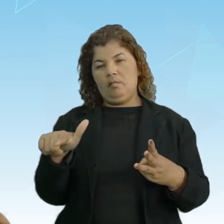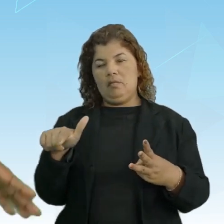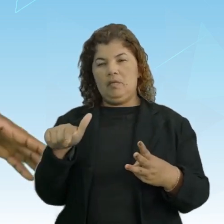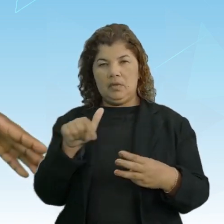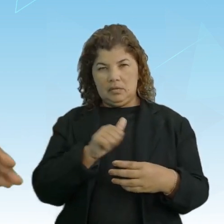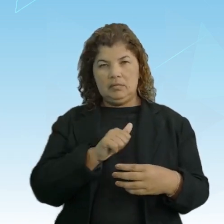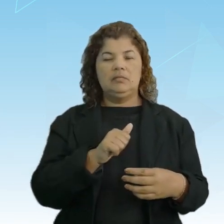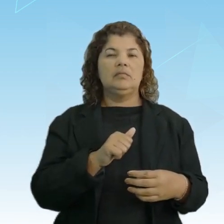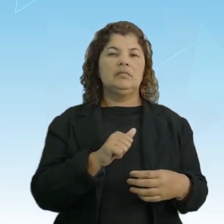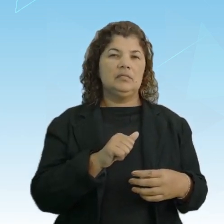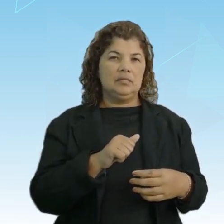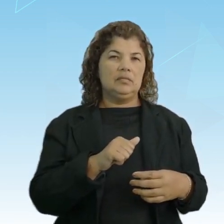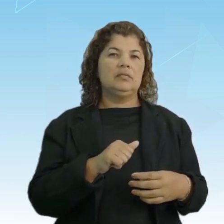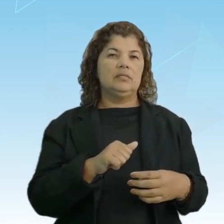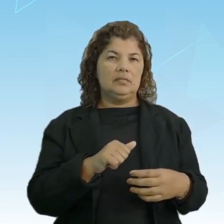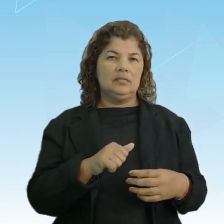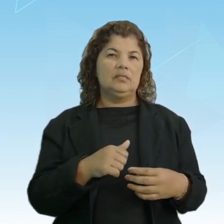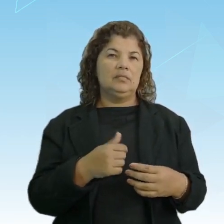desoladas.